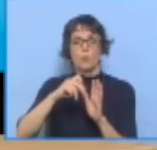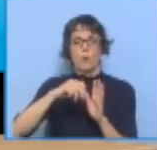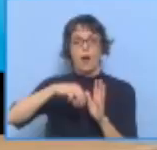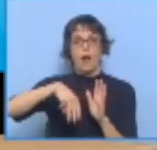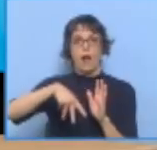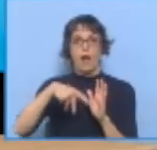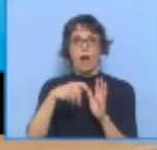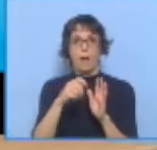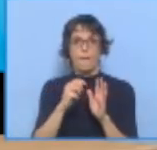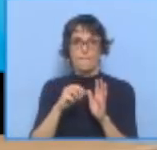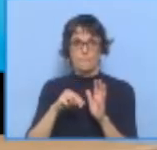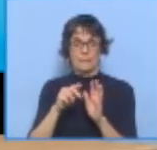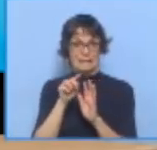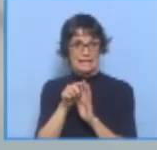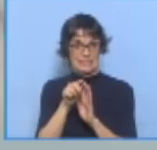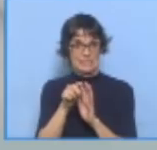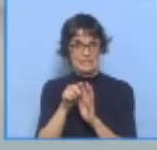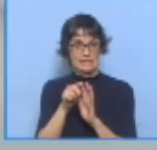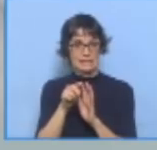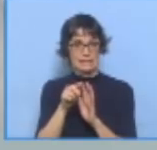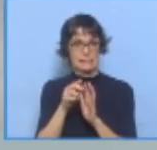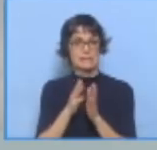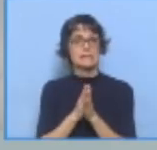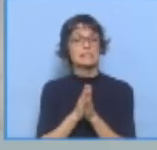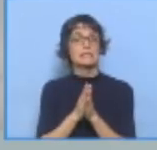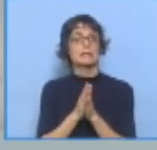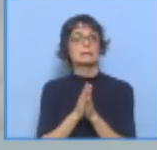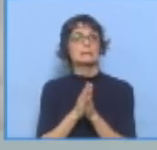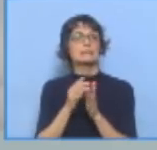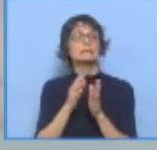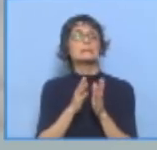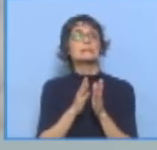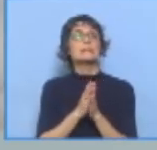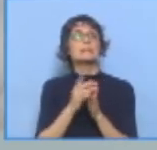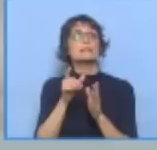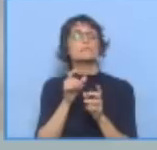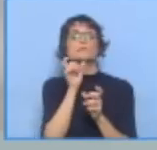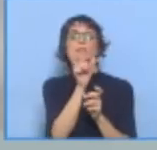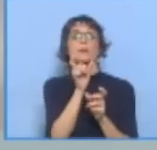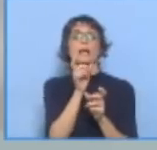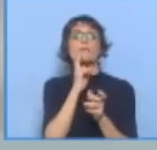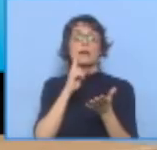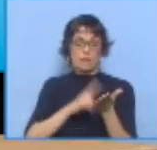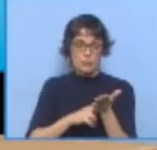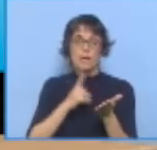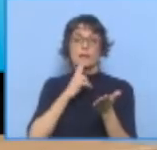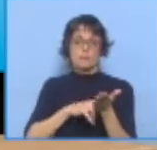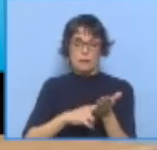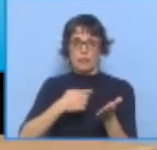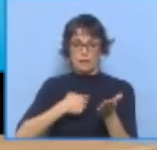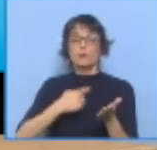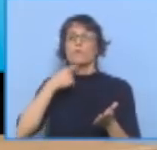diálogos de Jesus, em que o em verdade vos digo é substituído por Amen, Amen vos digo. Ora